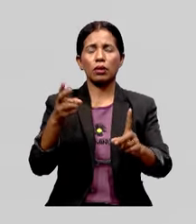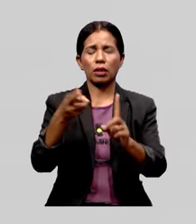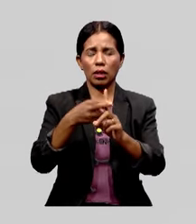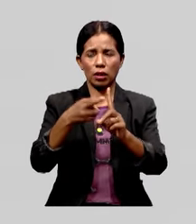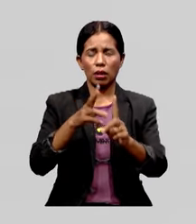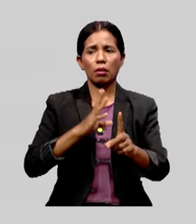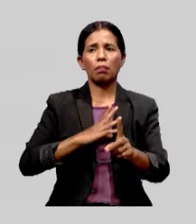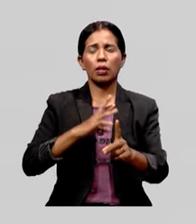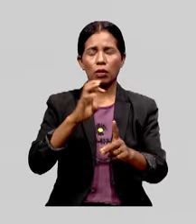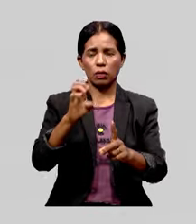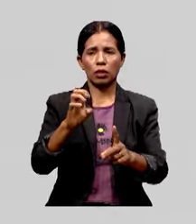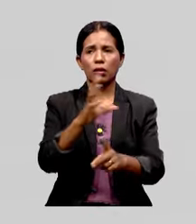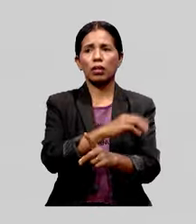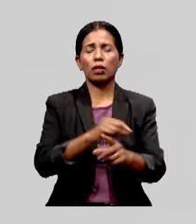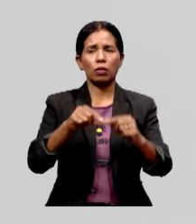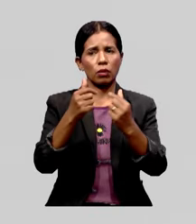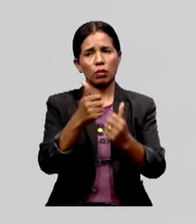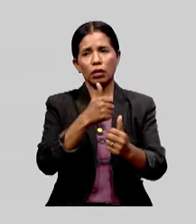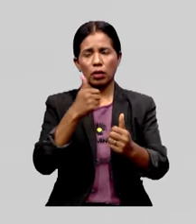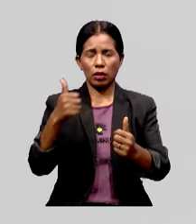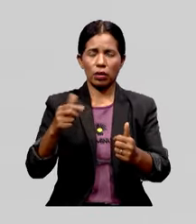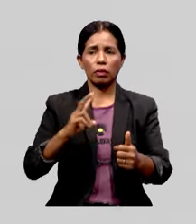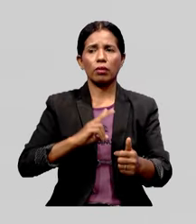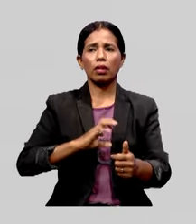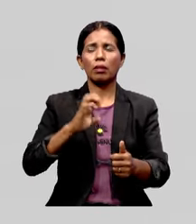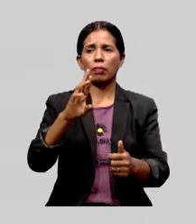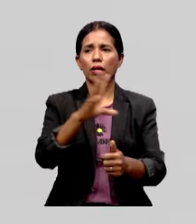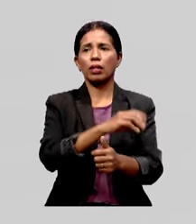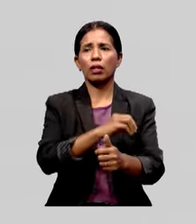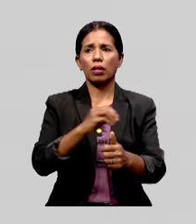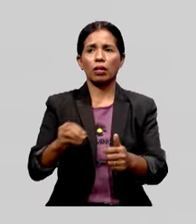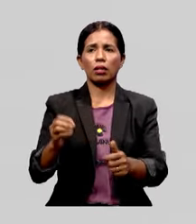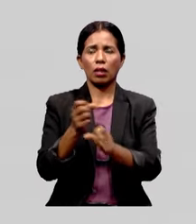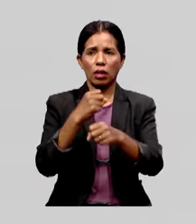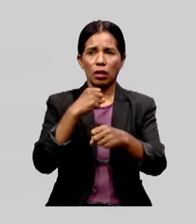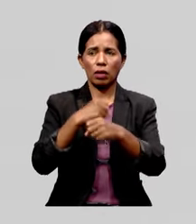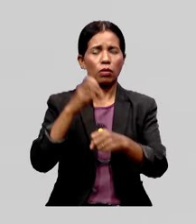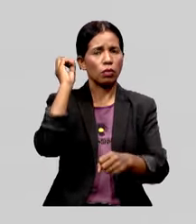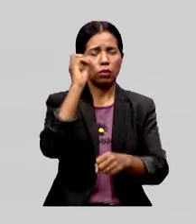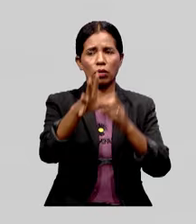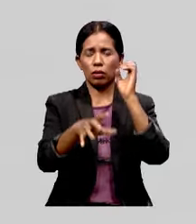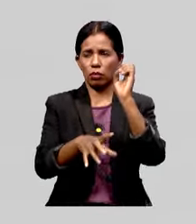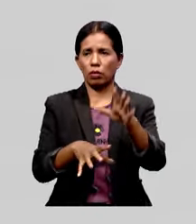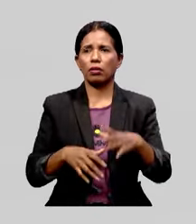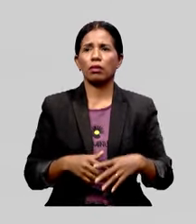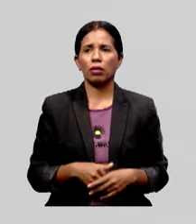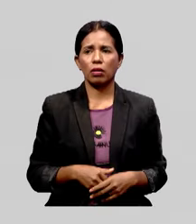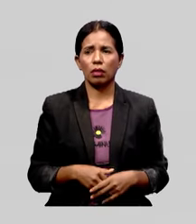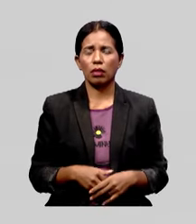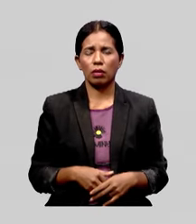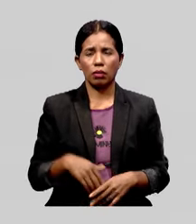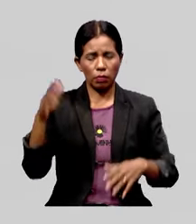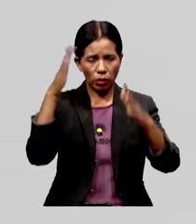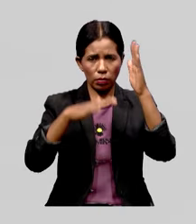Vecusi, no reta provocação, o Grupo Balo, na área Vila Verde no Bebora, onde resulta tudo malo. Conhecimento a Vila